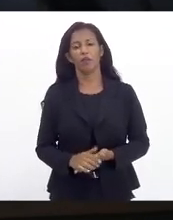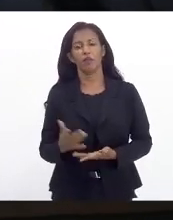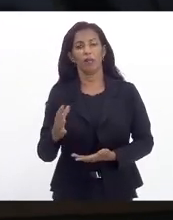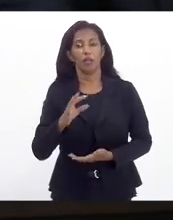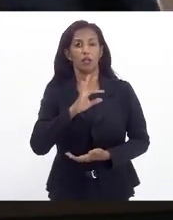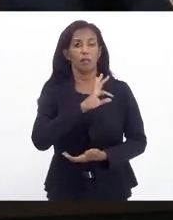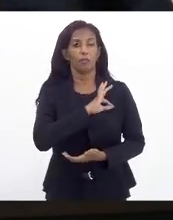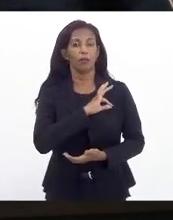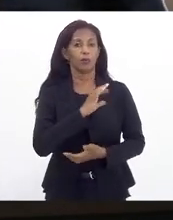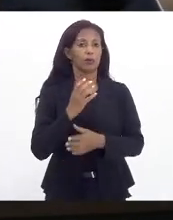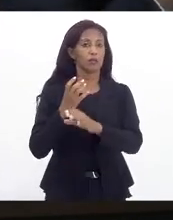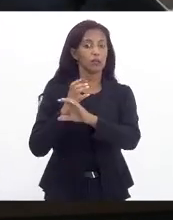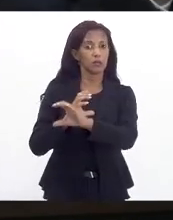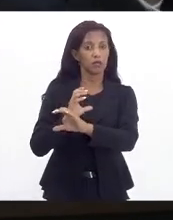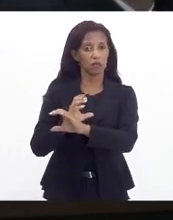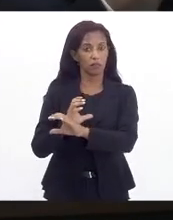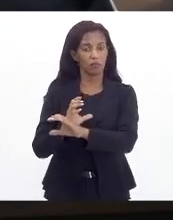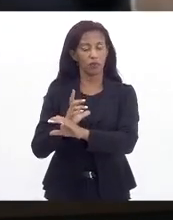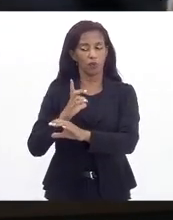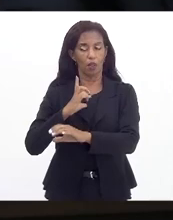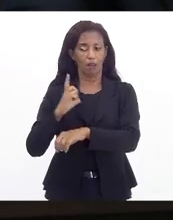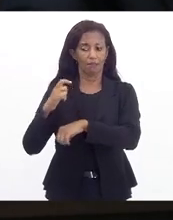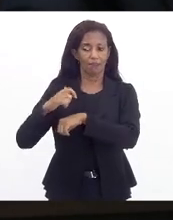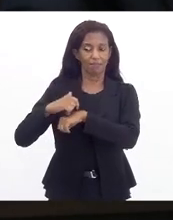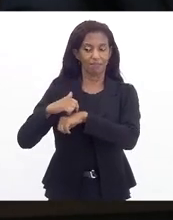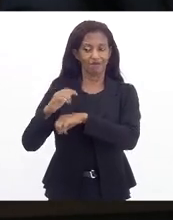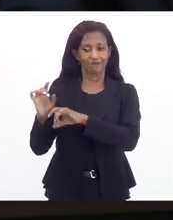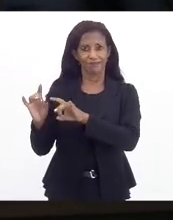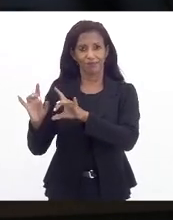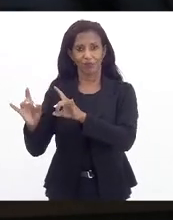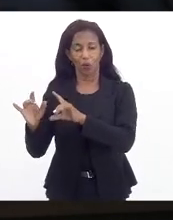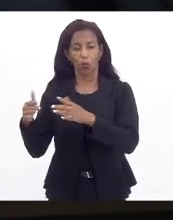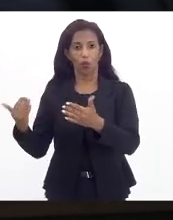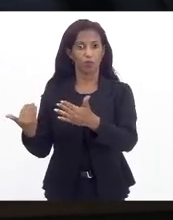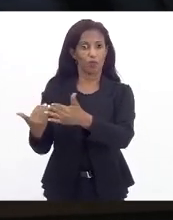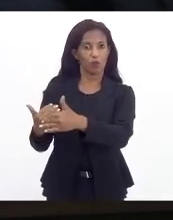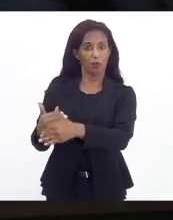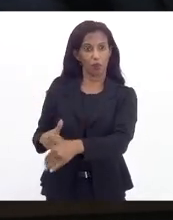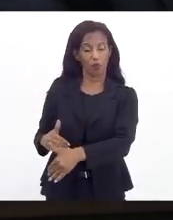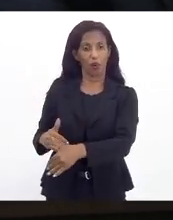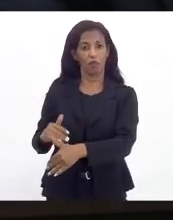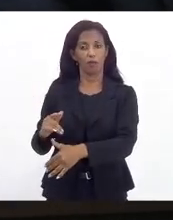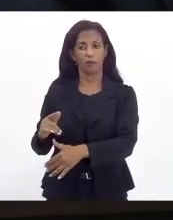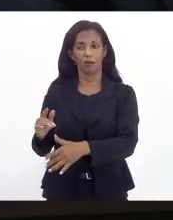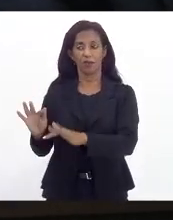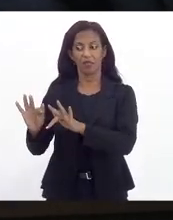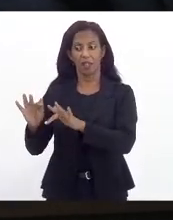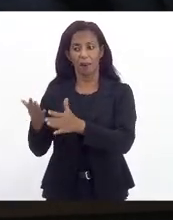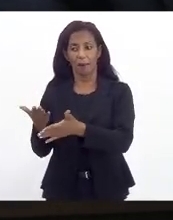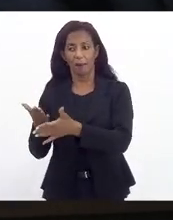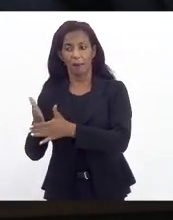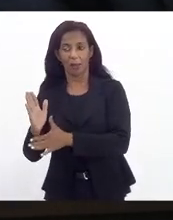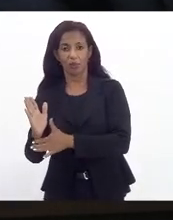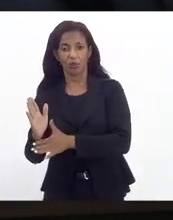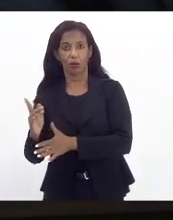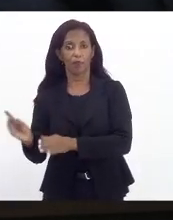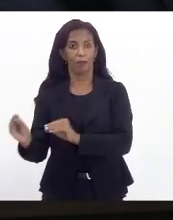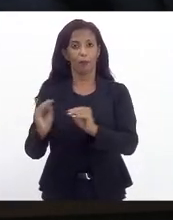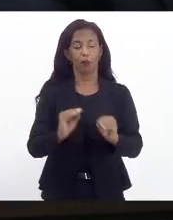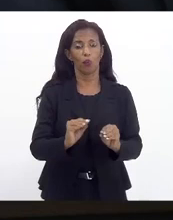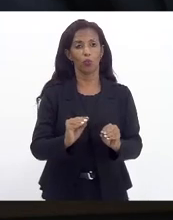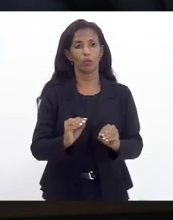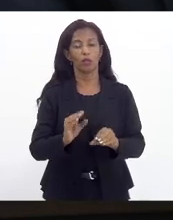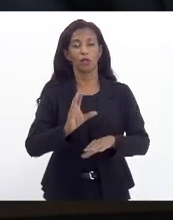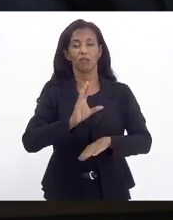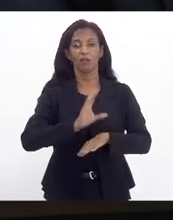polícia civil Ela tem especificidades Porque quando se faz Uma prova Você tem Ao término Salvo engano Meses para a conclusão